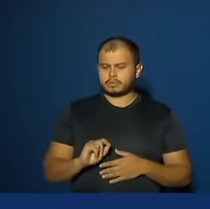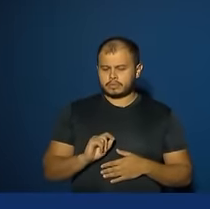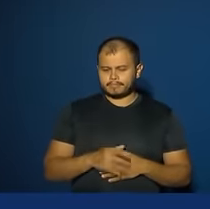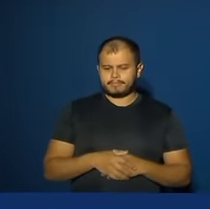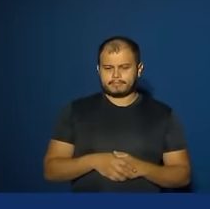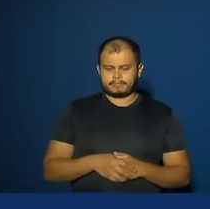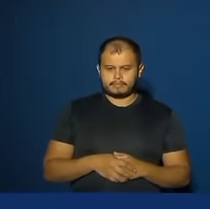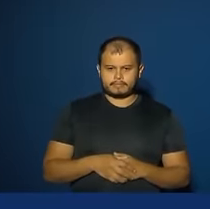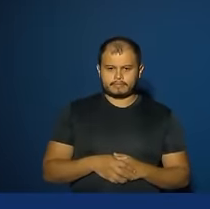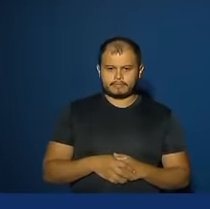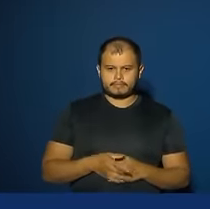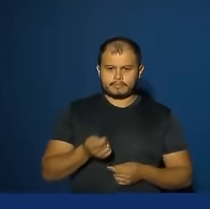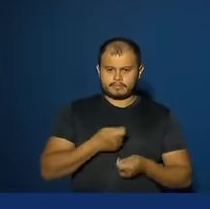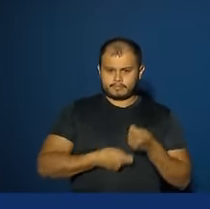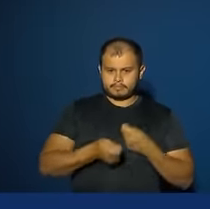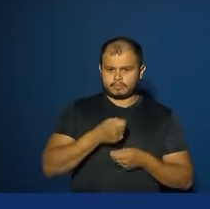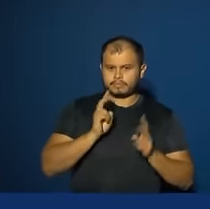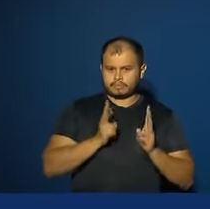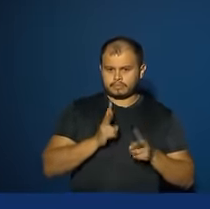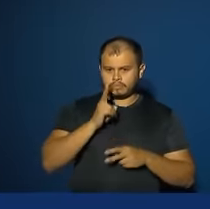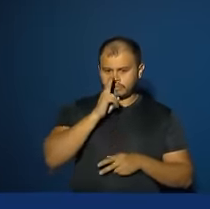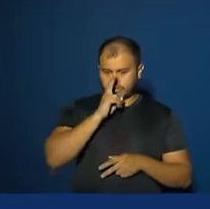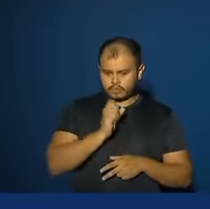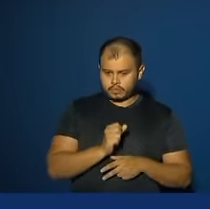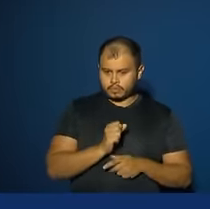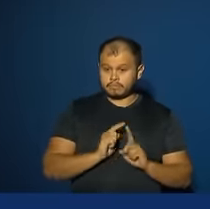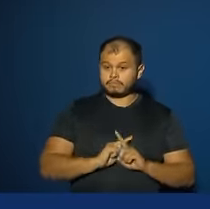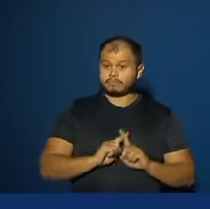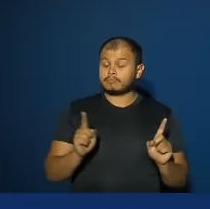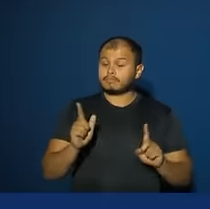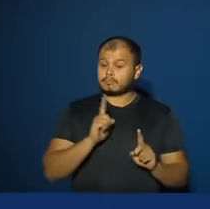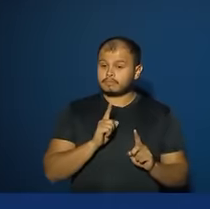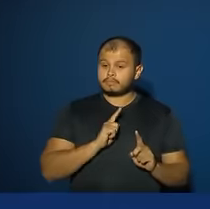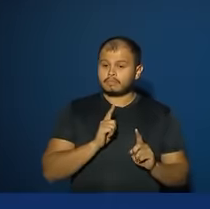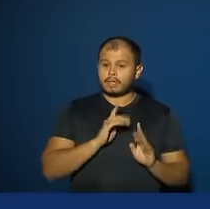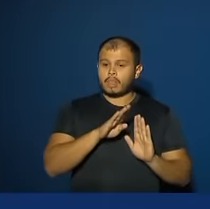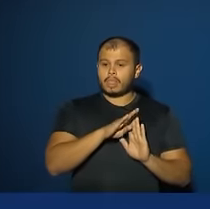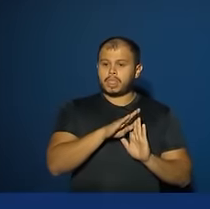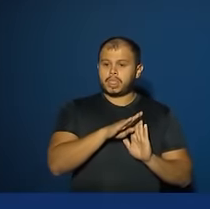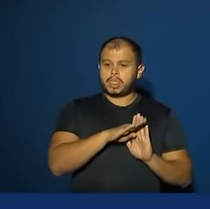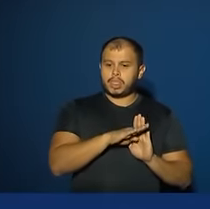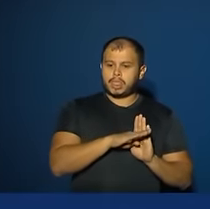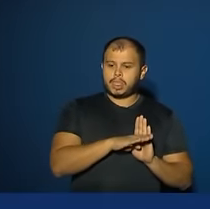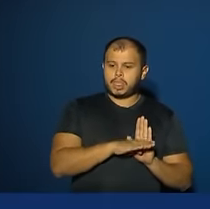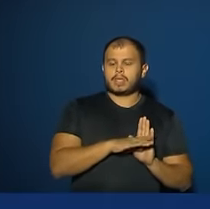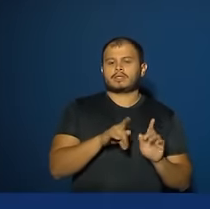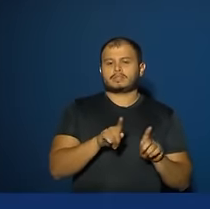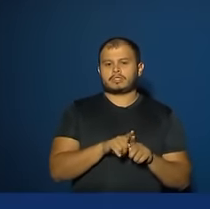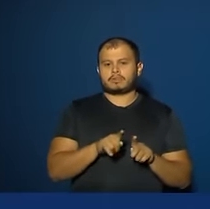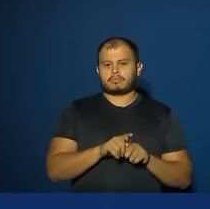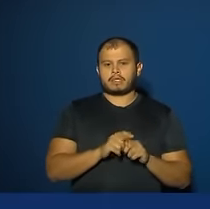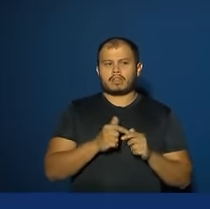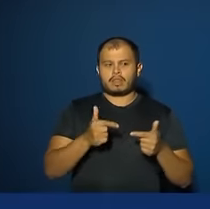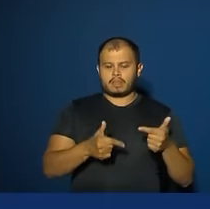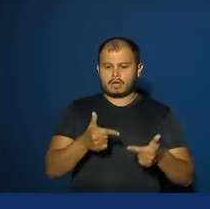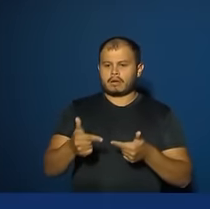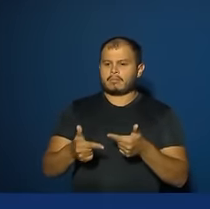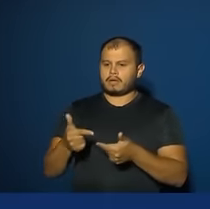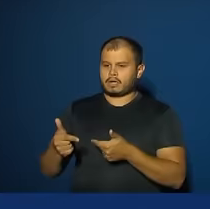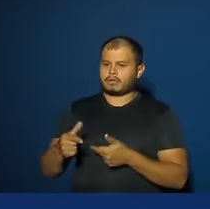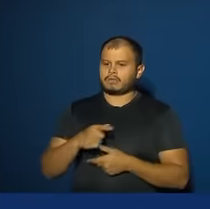a economia ela continua forte, sim, mas tem alguma desaceleração, principalmente no mercado de trabalho, há